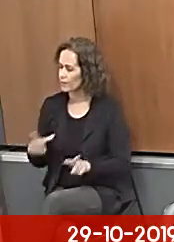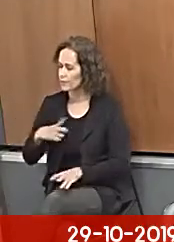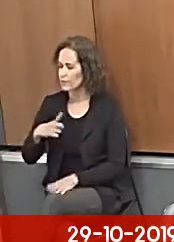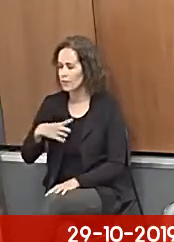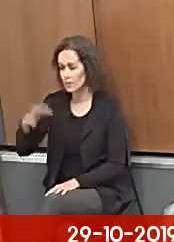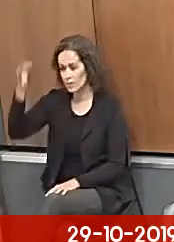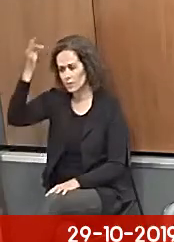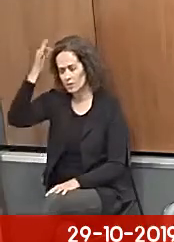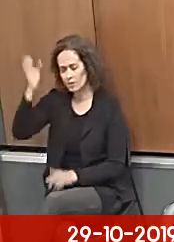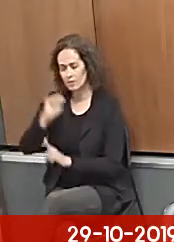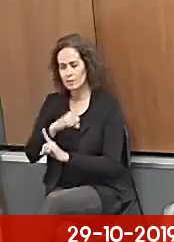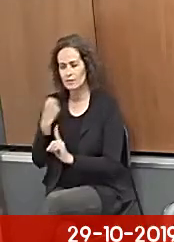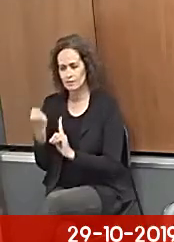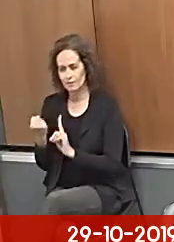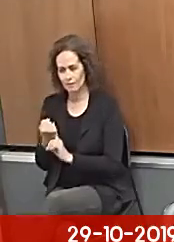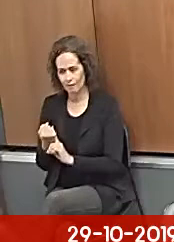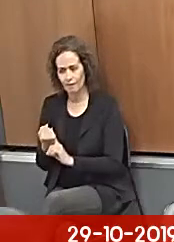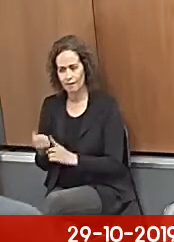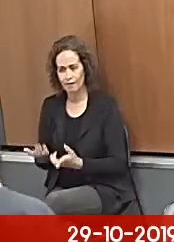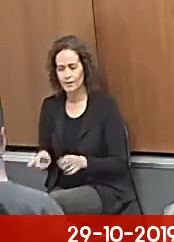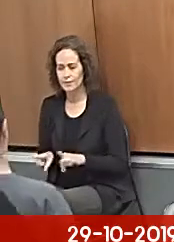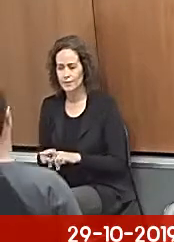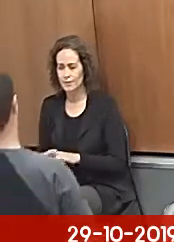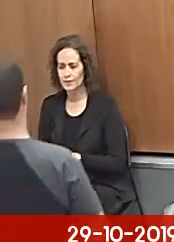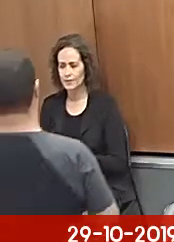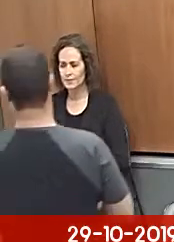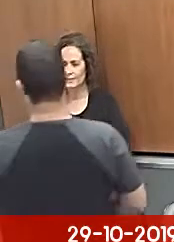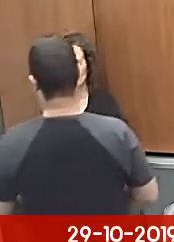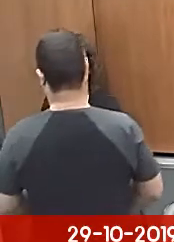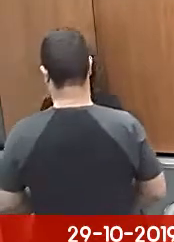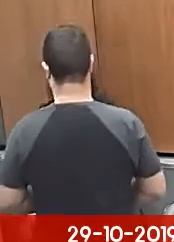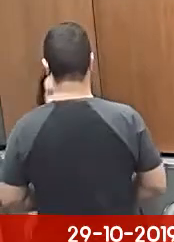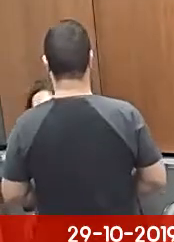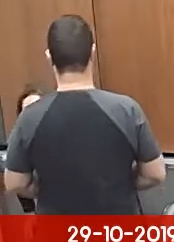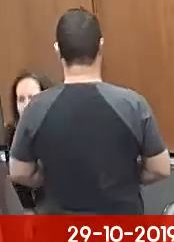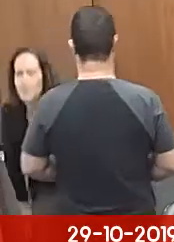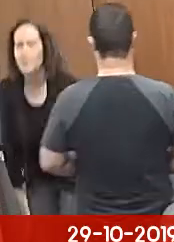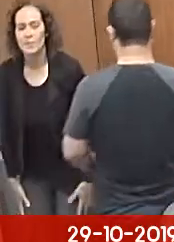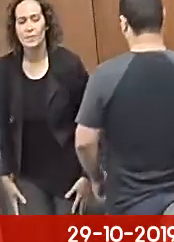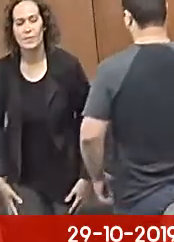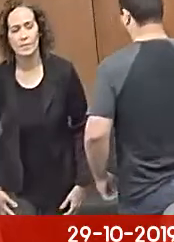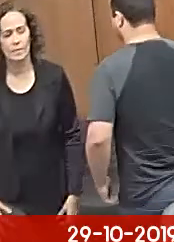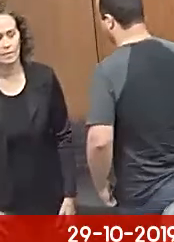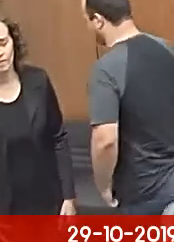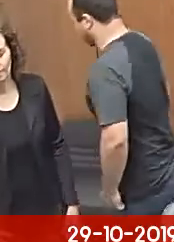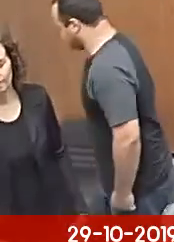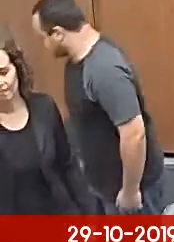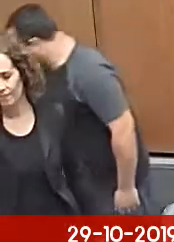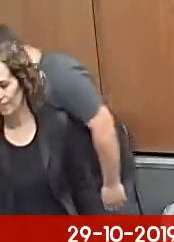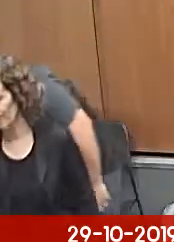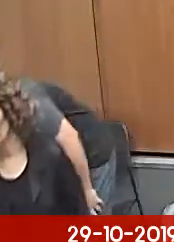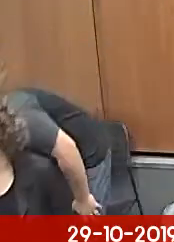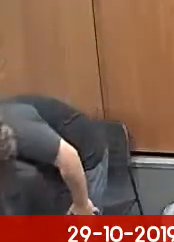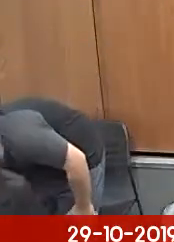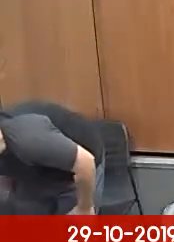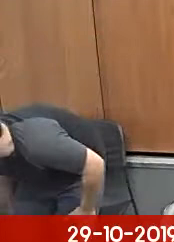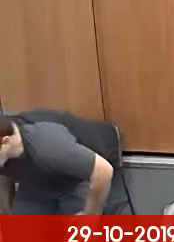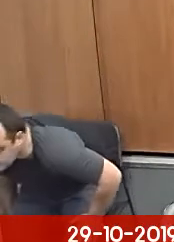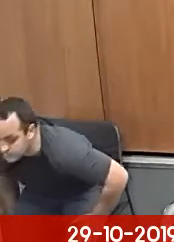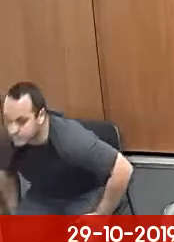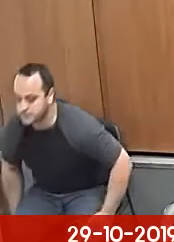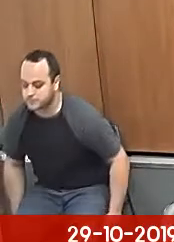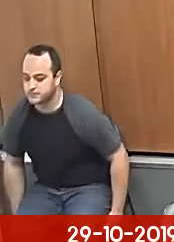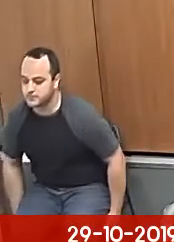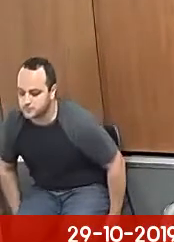social muito grande. E vai também será aí um grande parceiro para